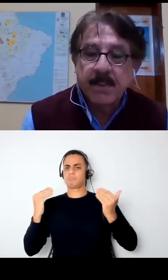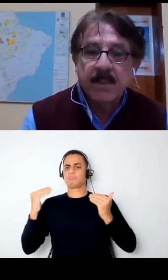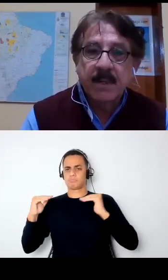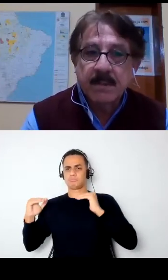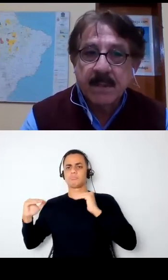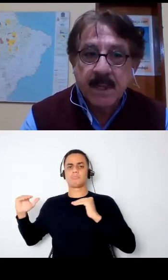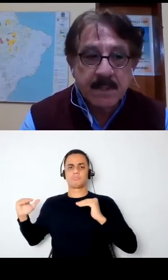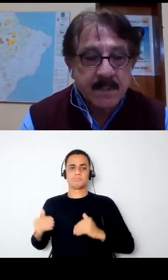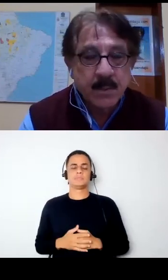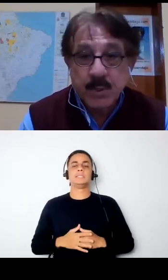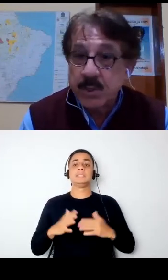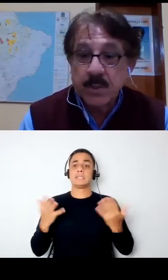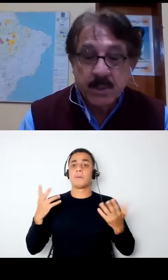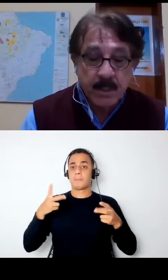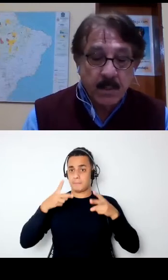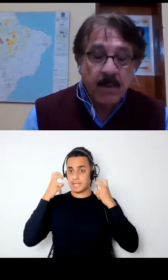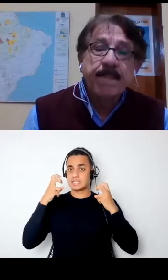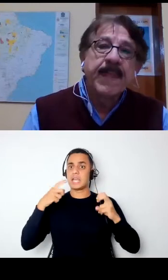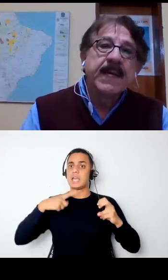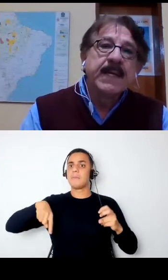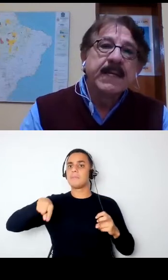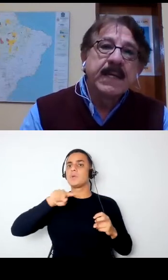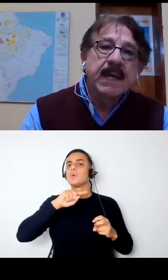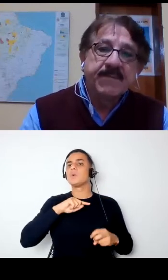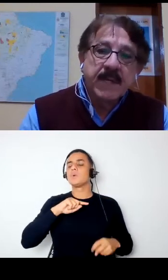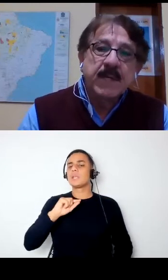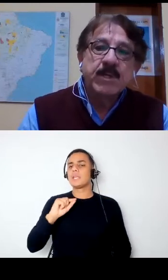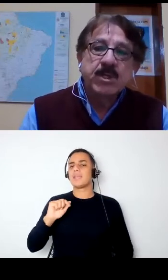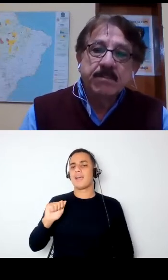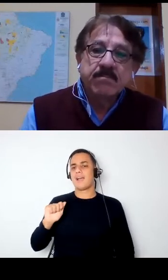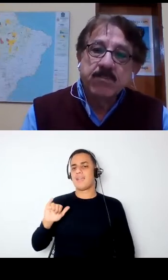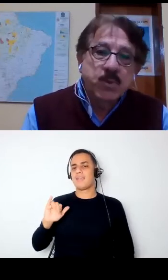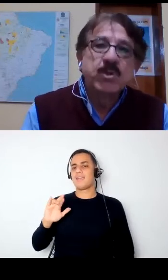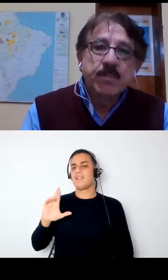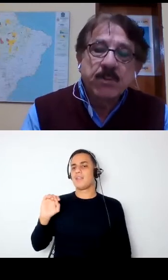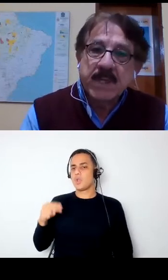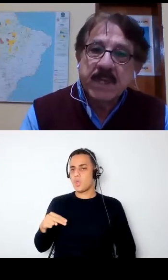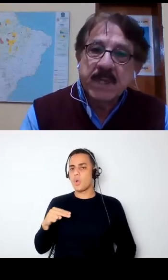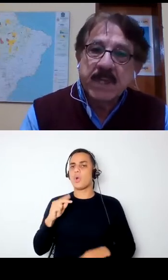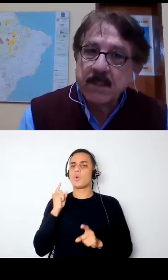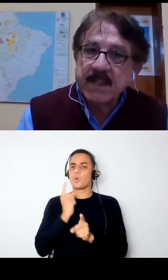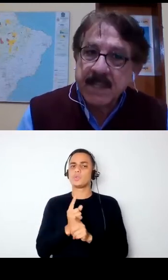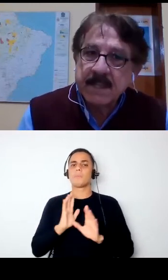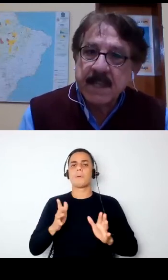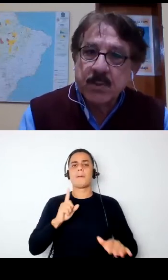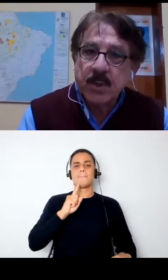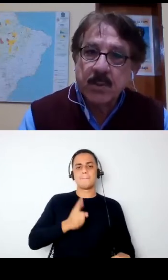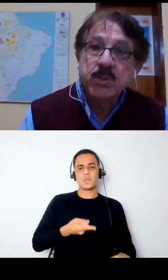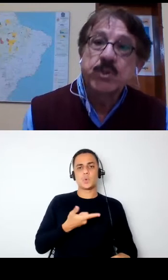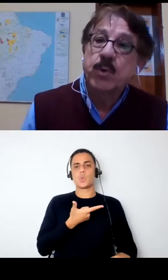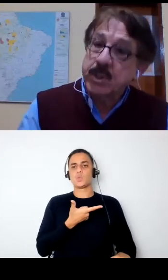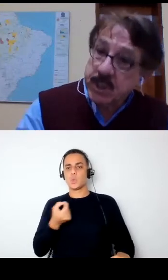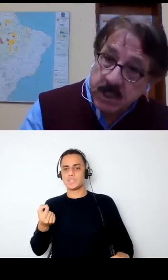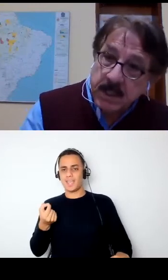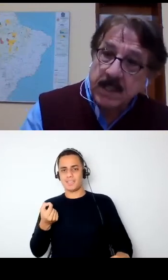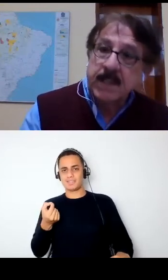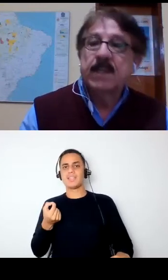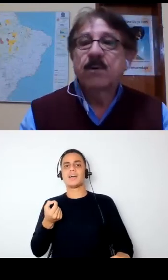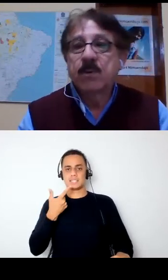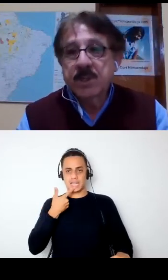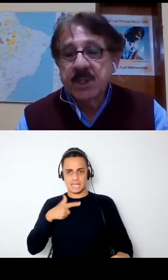confirmando as intuições do Arion, que havia realmente em torno de 1.200 línguas nesse território, onde